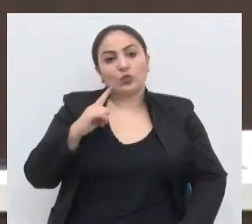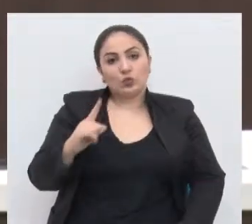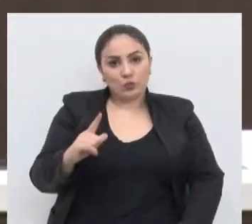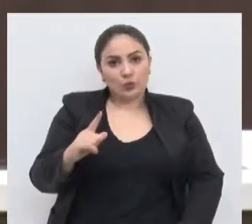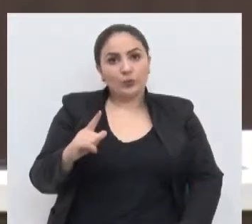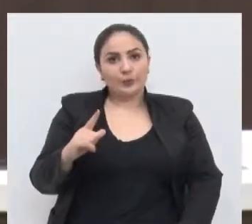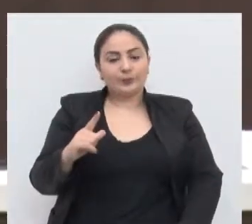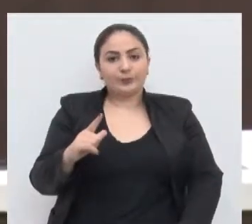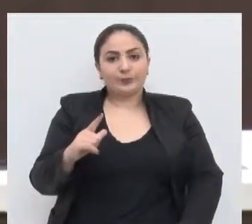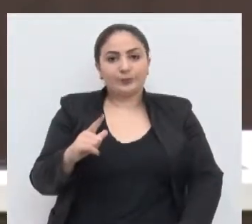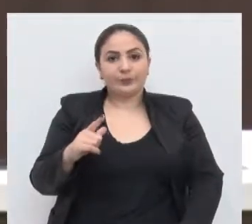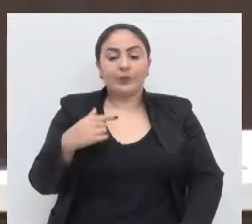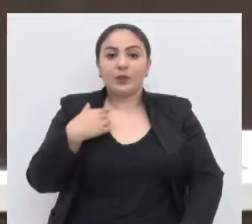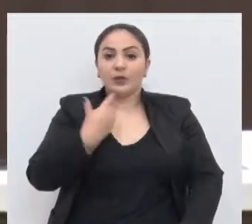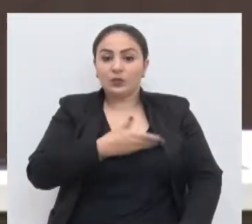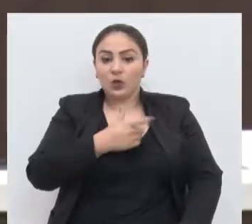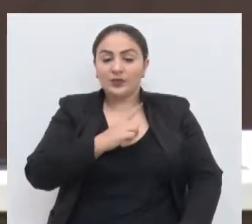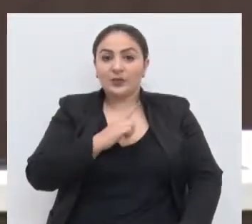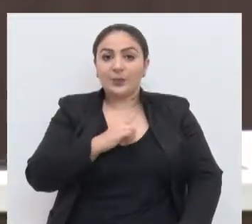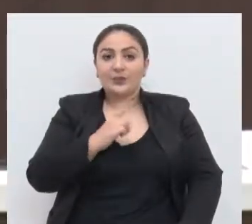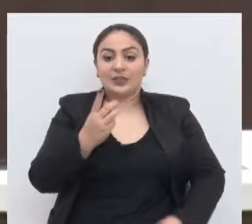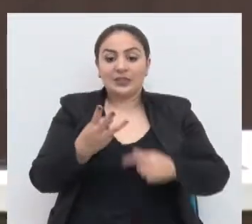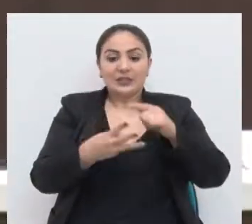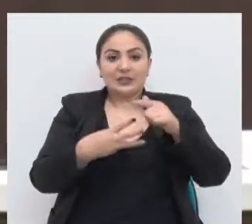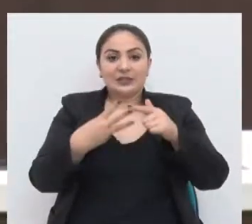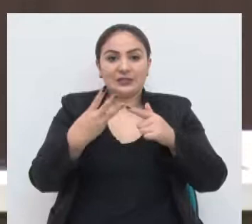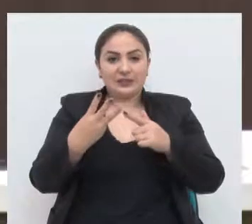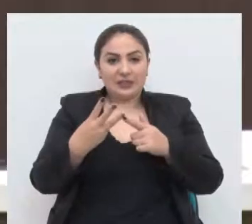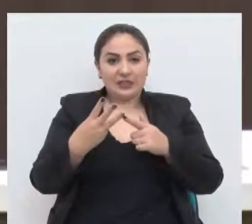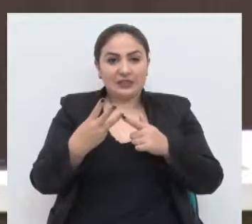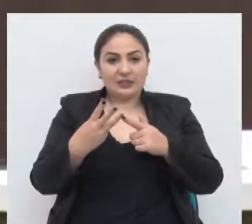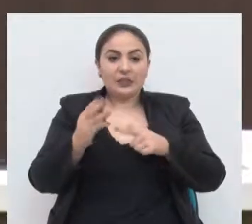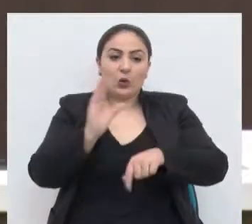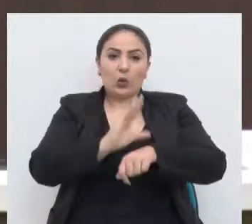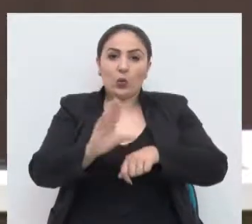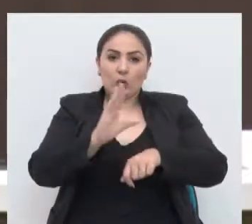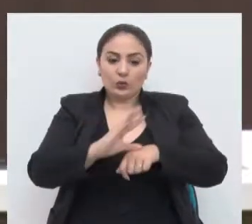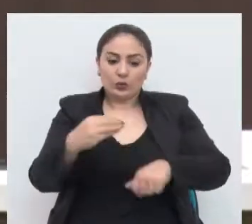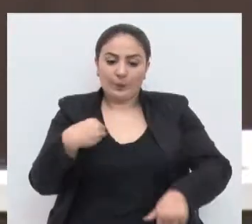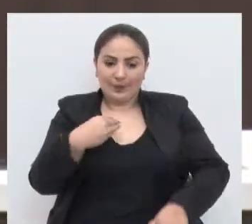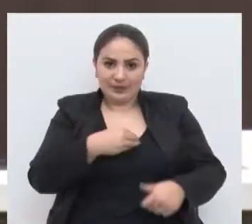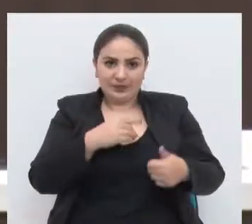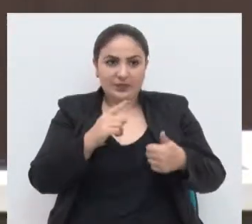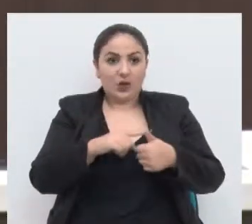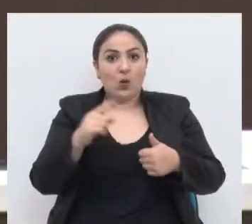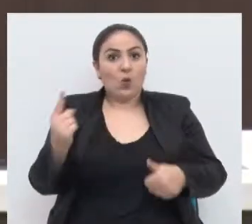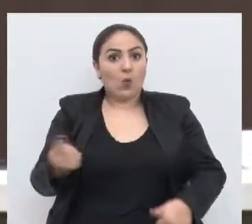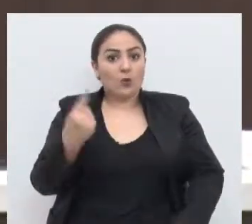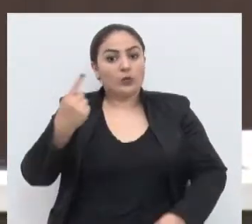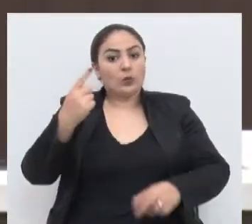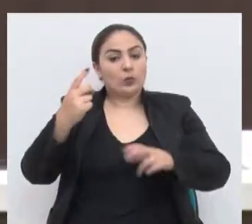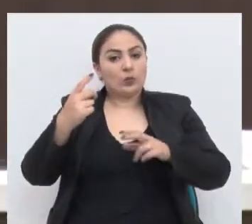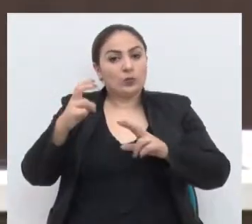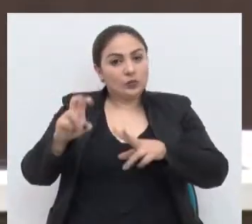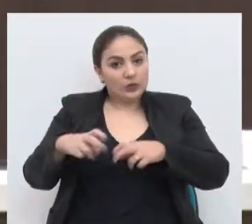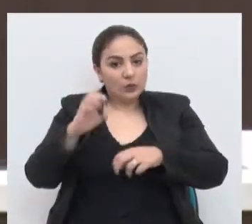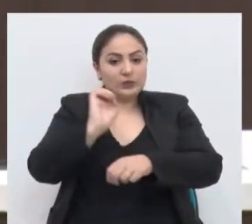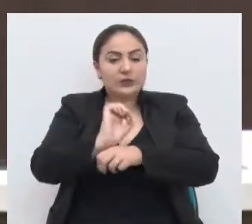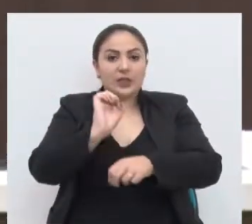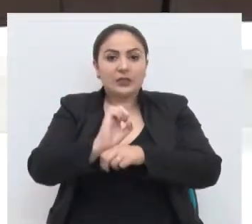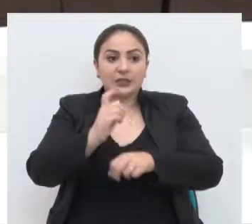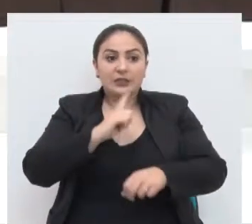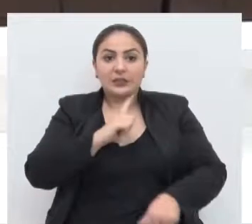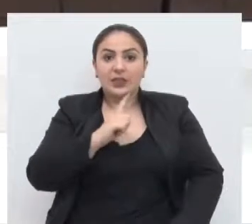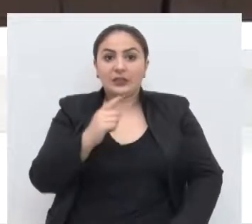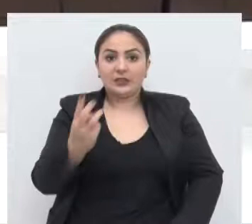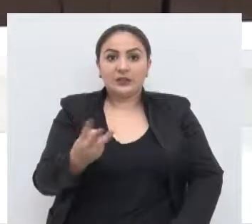julho. Nós temos três cursos de medicina. É o único no interior do estado